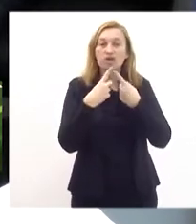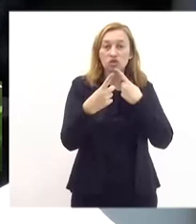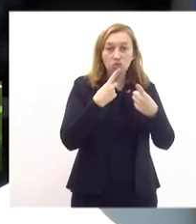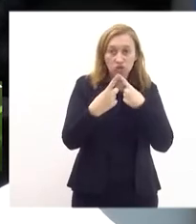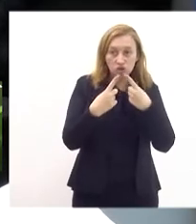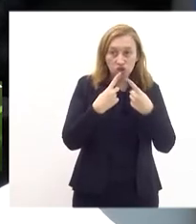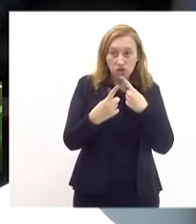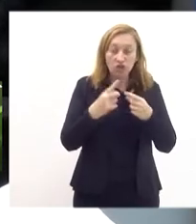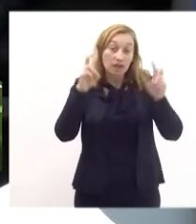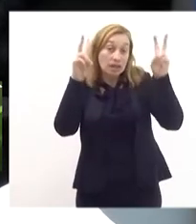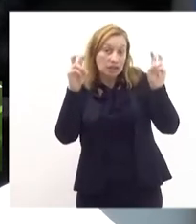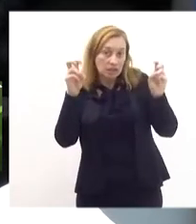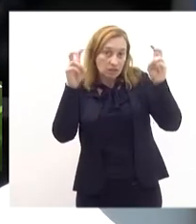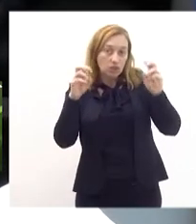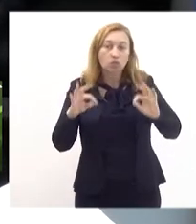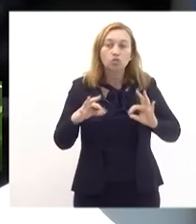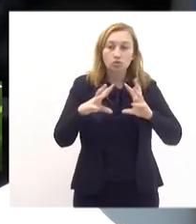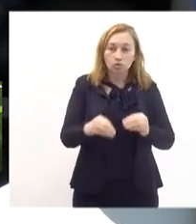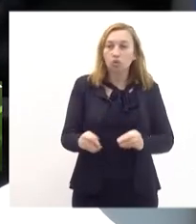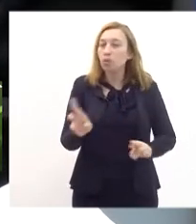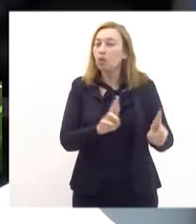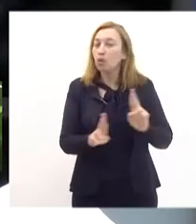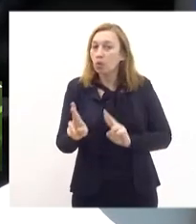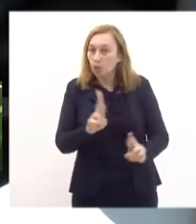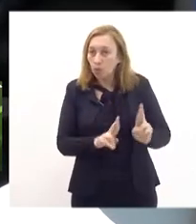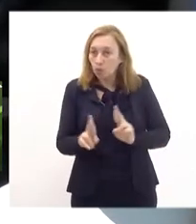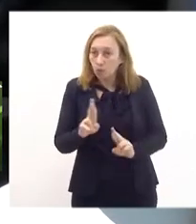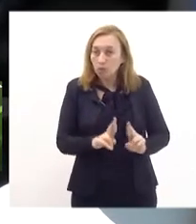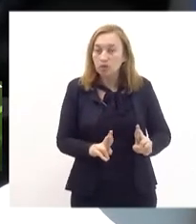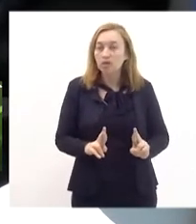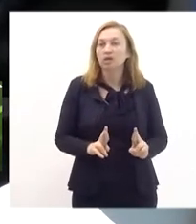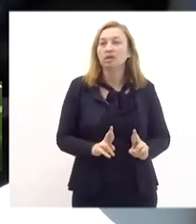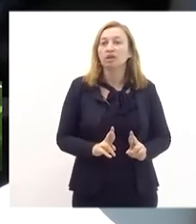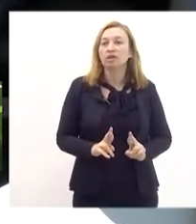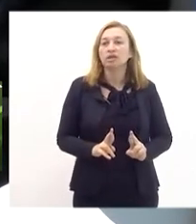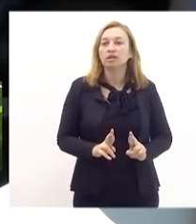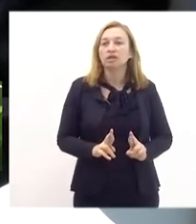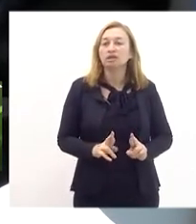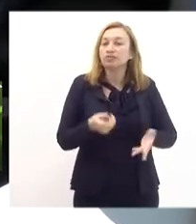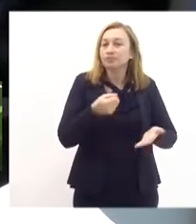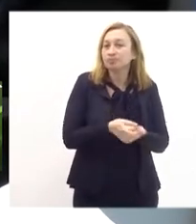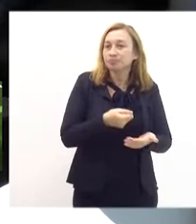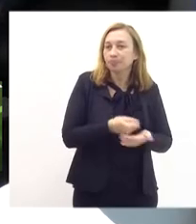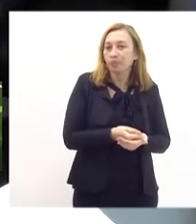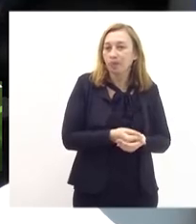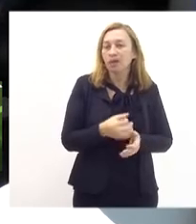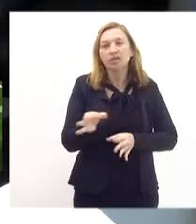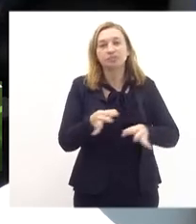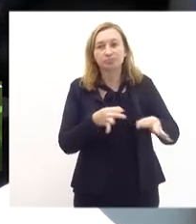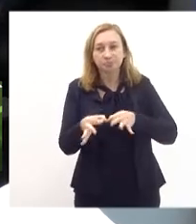essas questões todas relacionadas à questão da exigência do programa de integridade para as